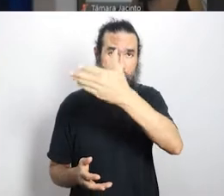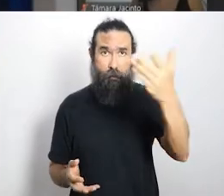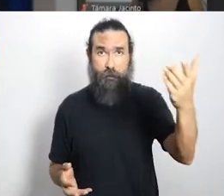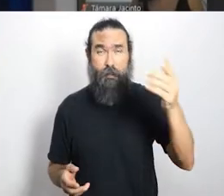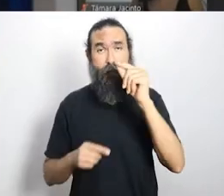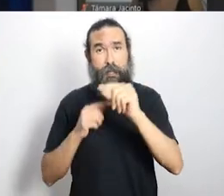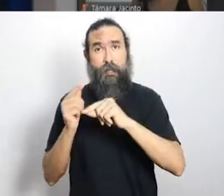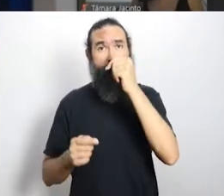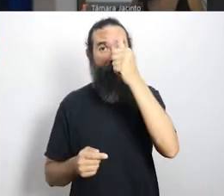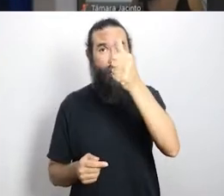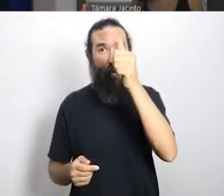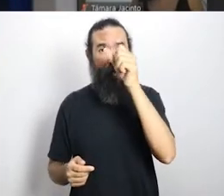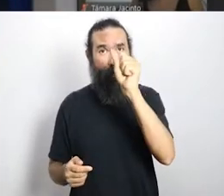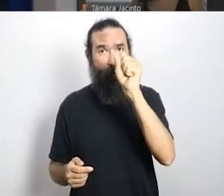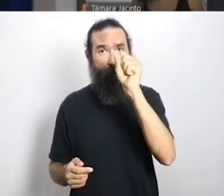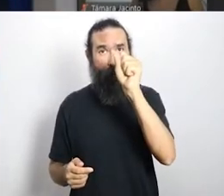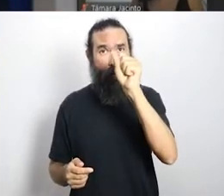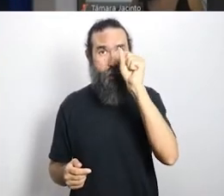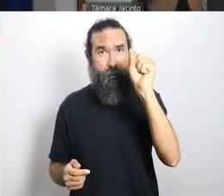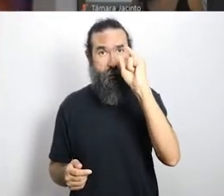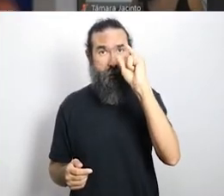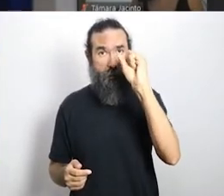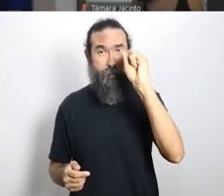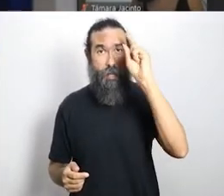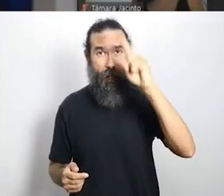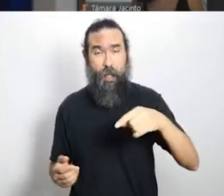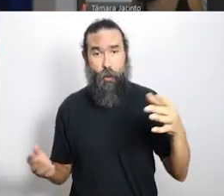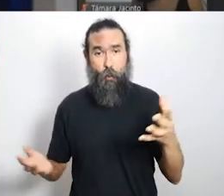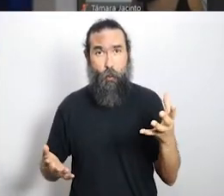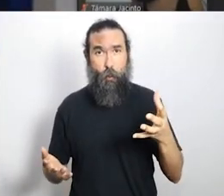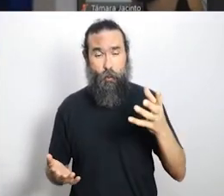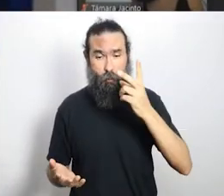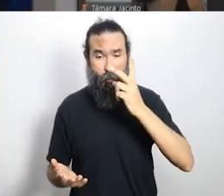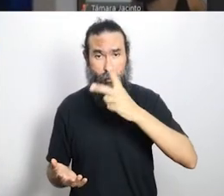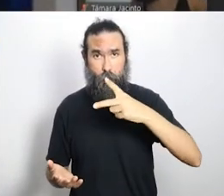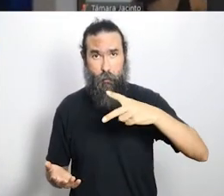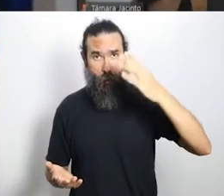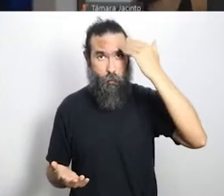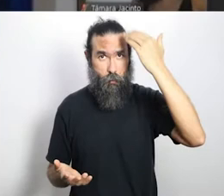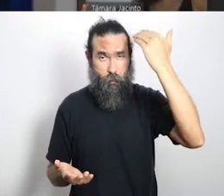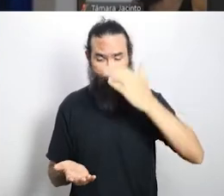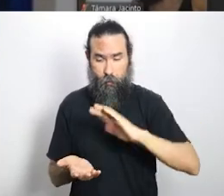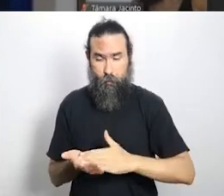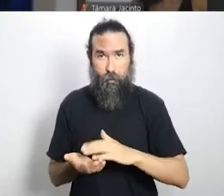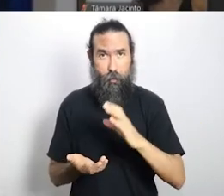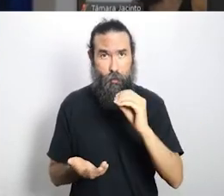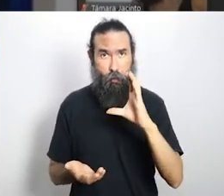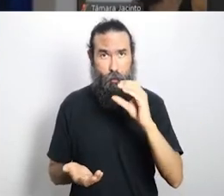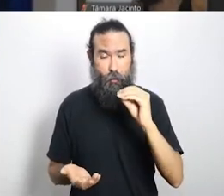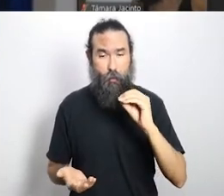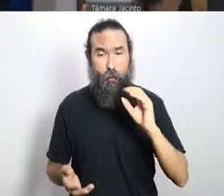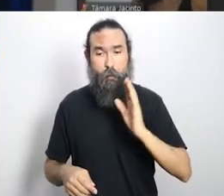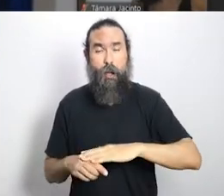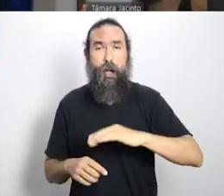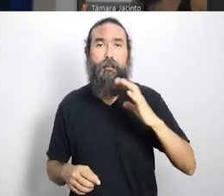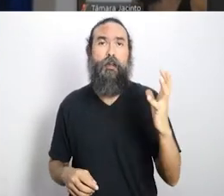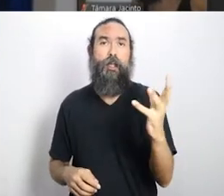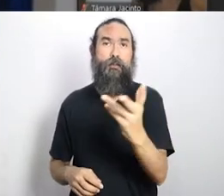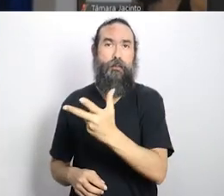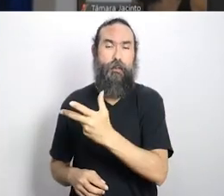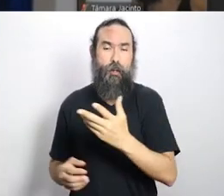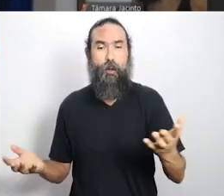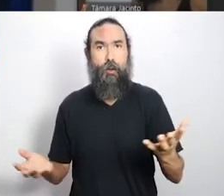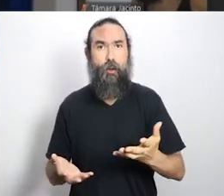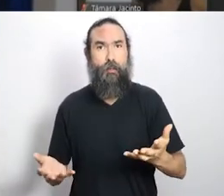impressiona hoje, eu sei que tem, muito, inclusive em Arco Verde, grandes referências do coco de roda, mas é porque